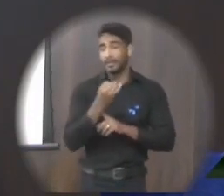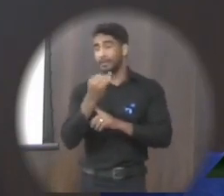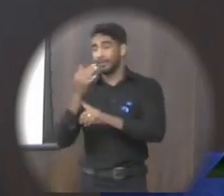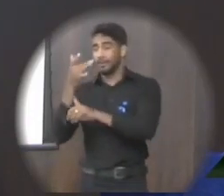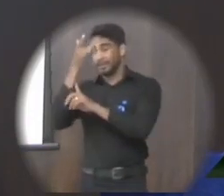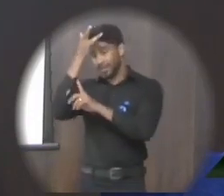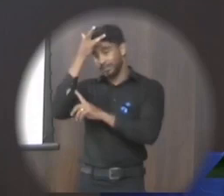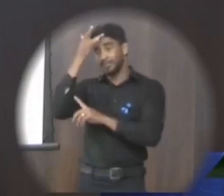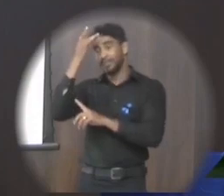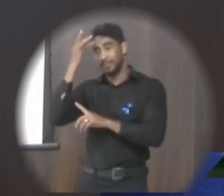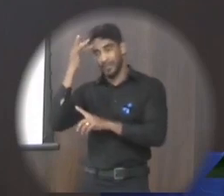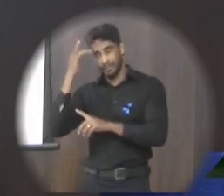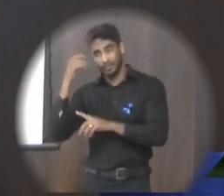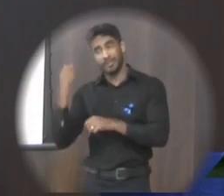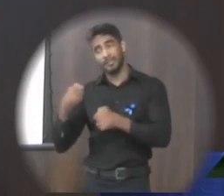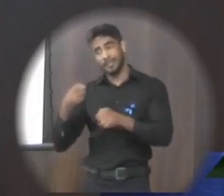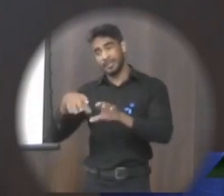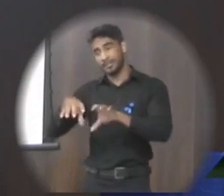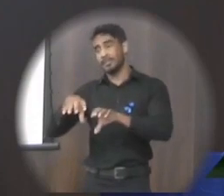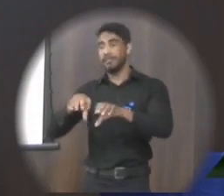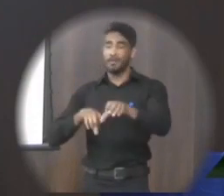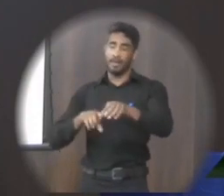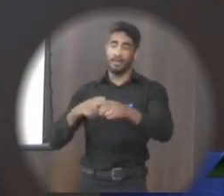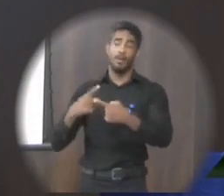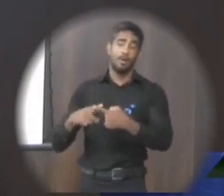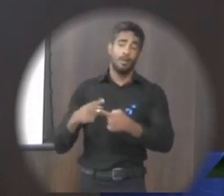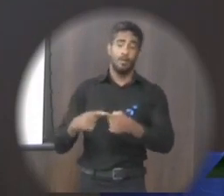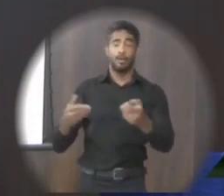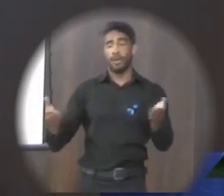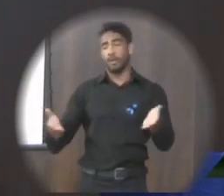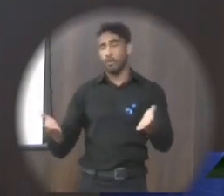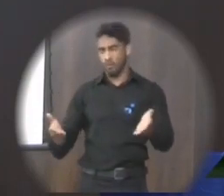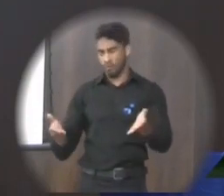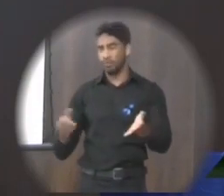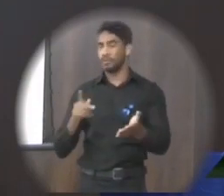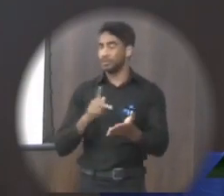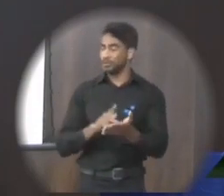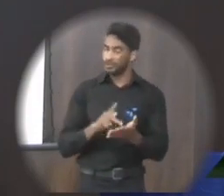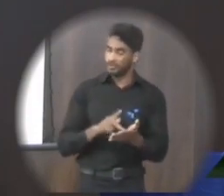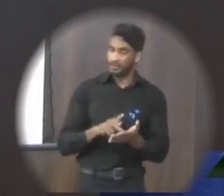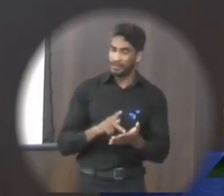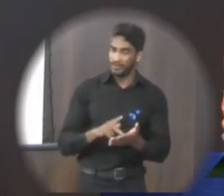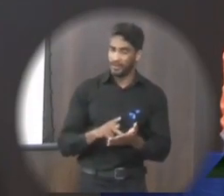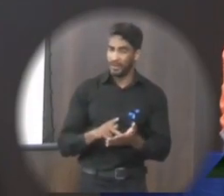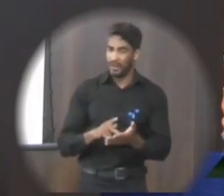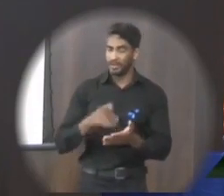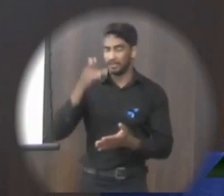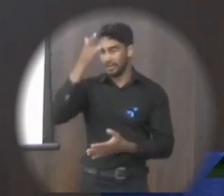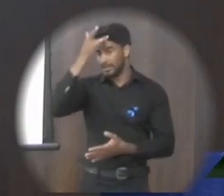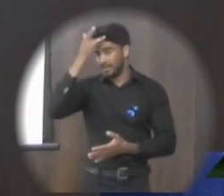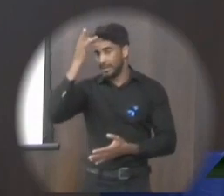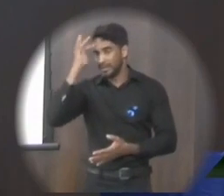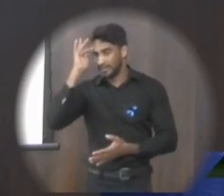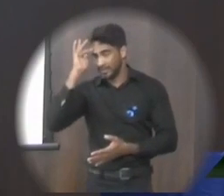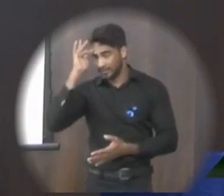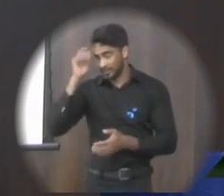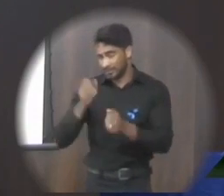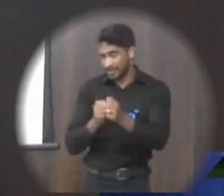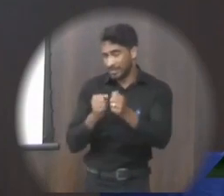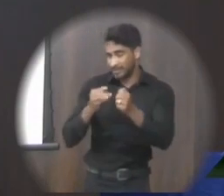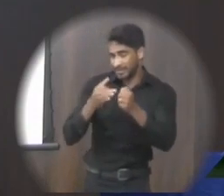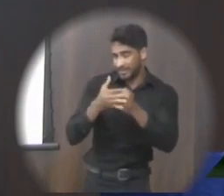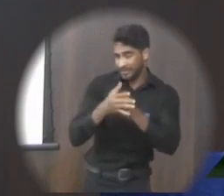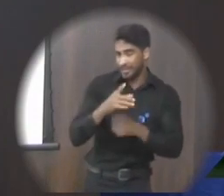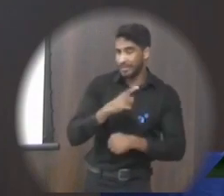de pessoas a serem formadas, porque a gente hoje, na nossa realidade, excetuando-se a pandemia, a